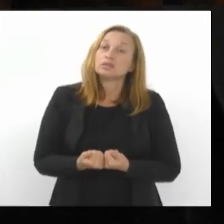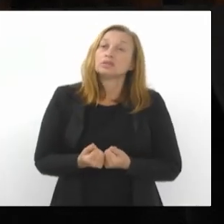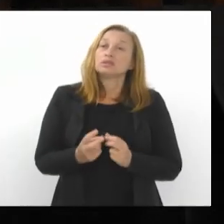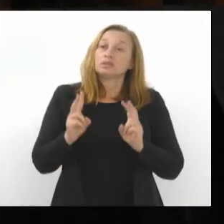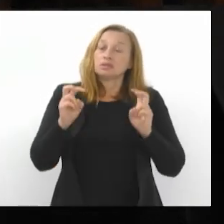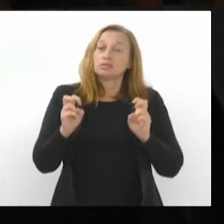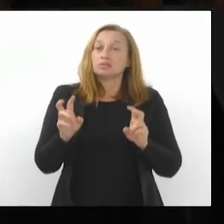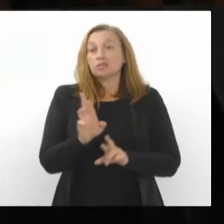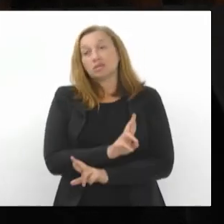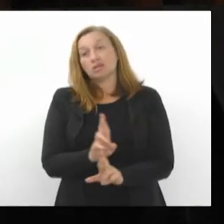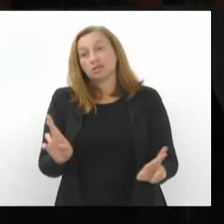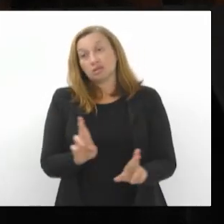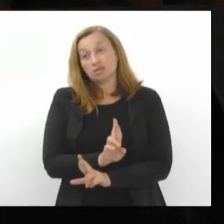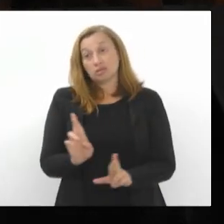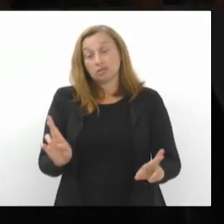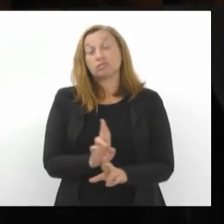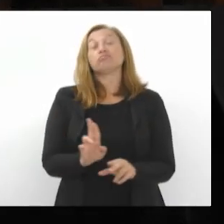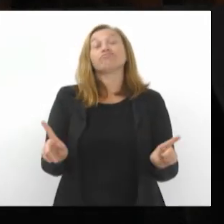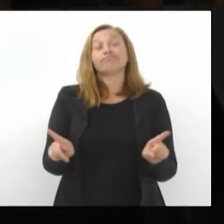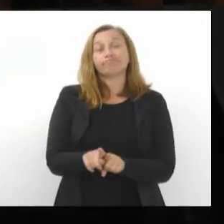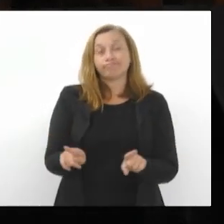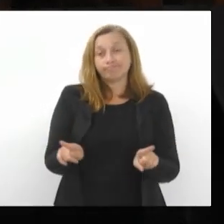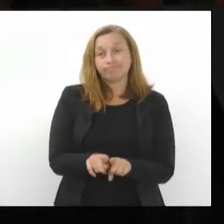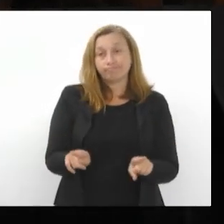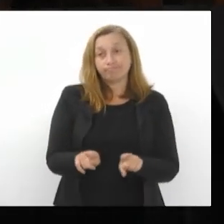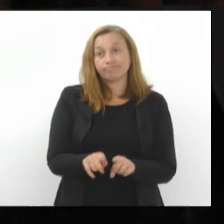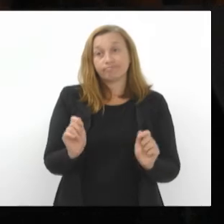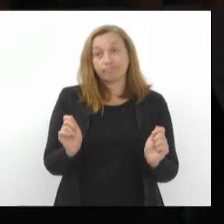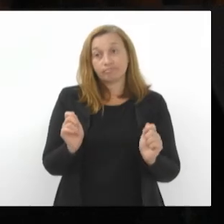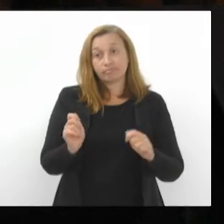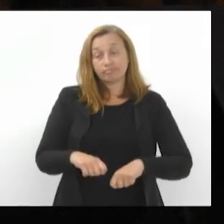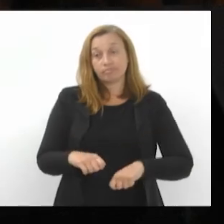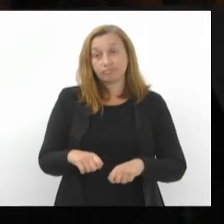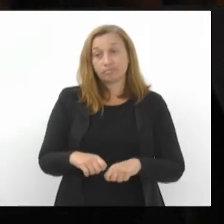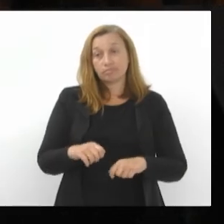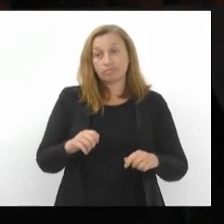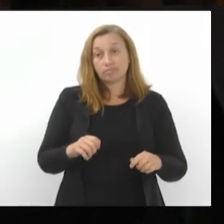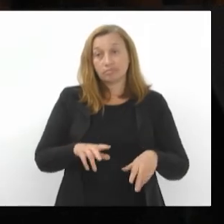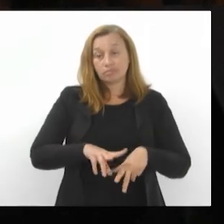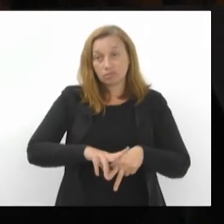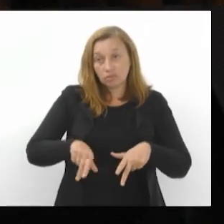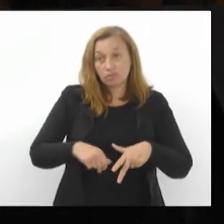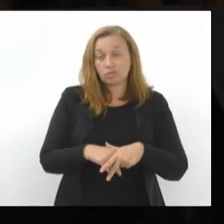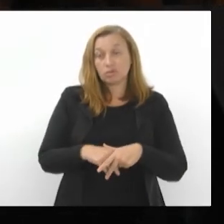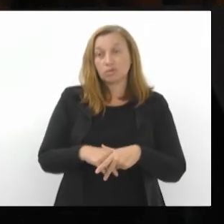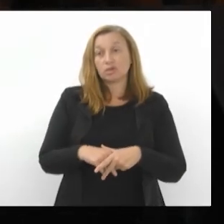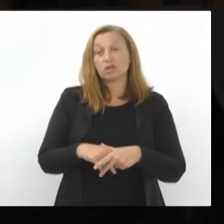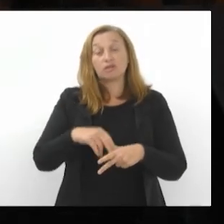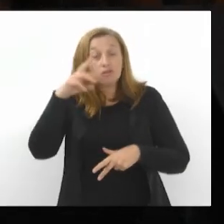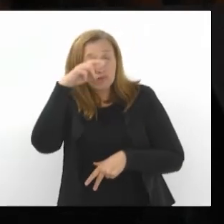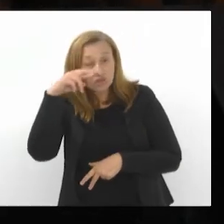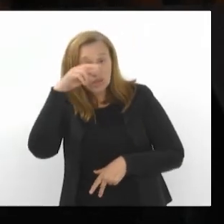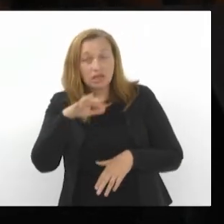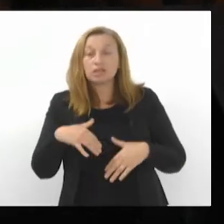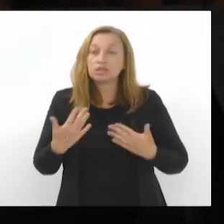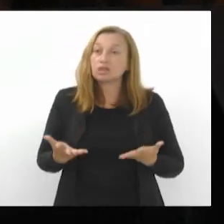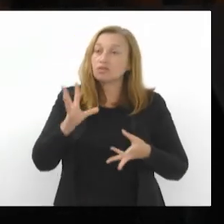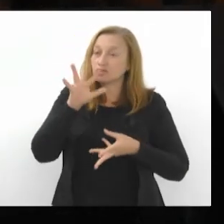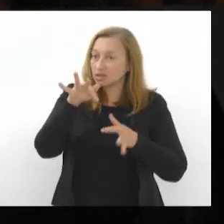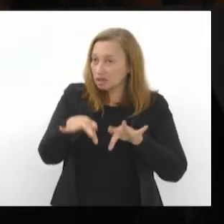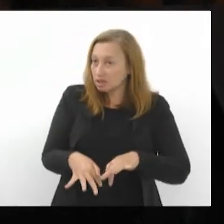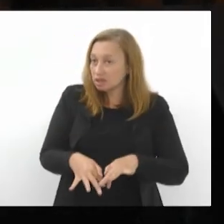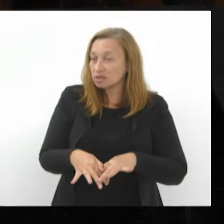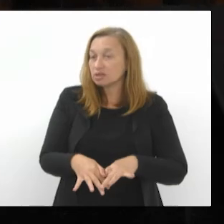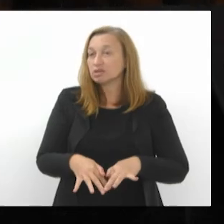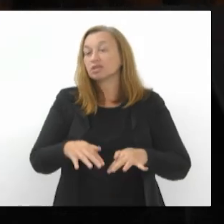à relação também de possível corrupção que a gente espera que seja investigada. Então, concluo